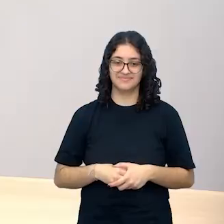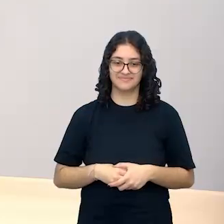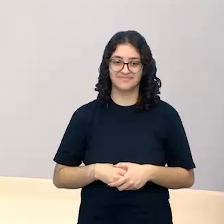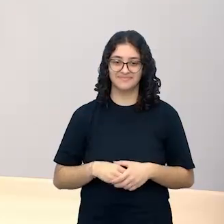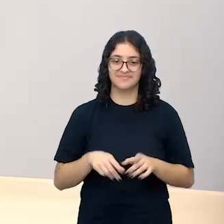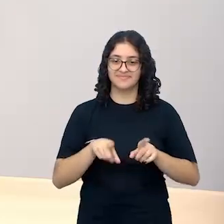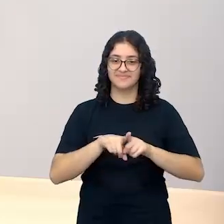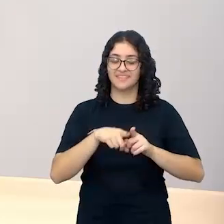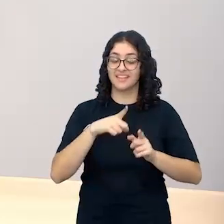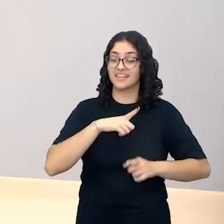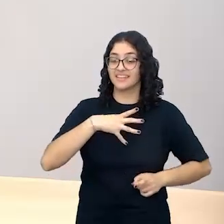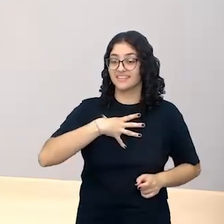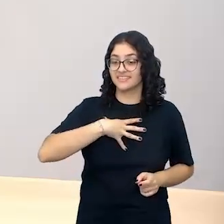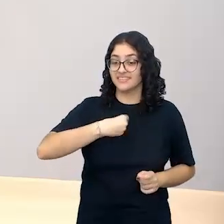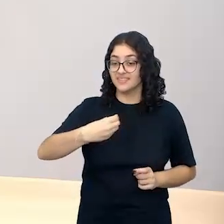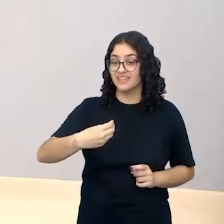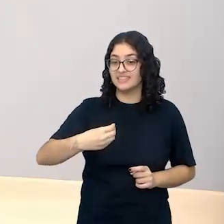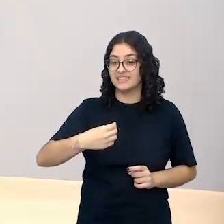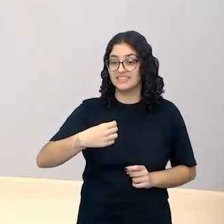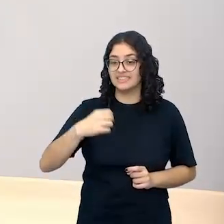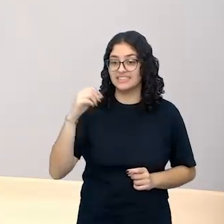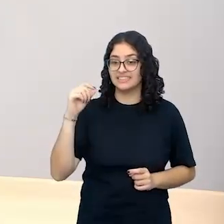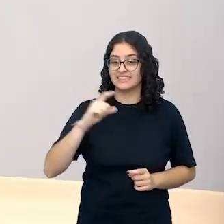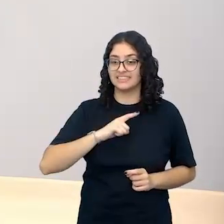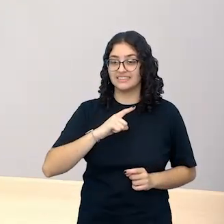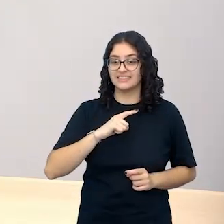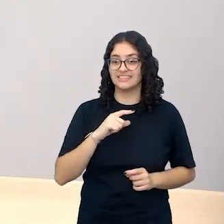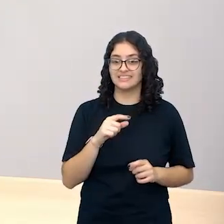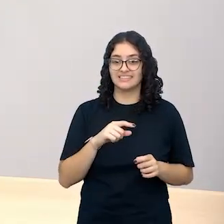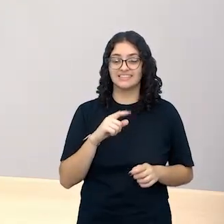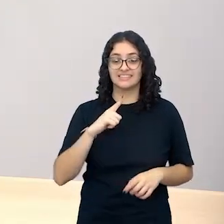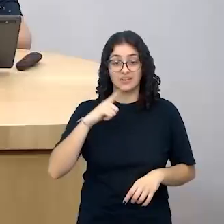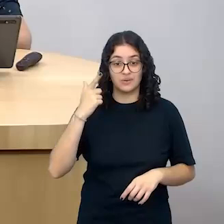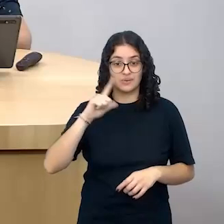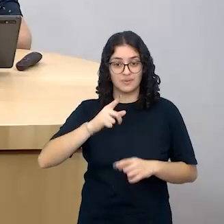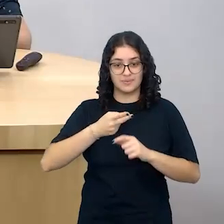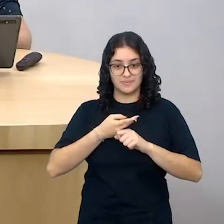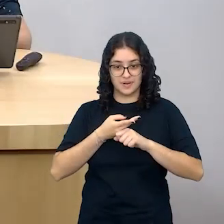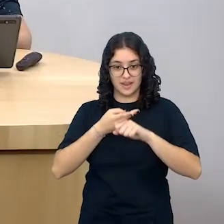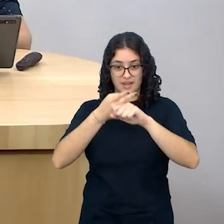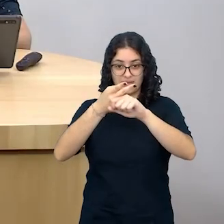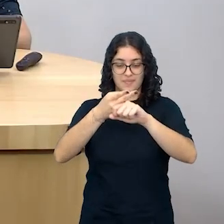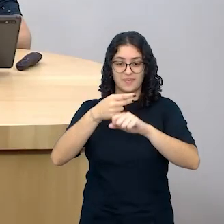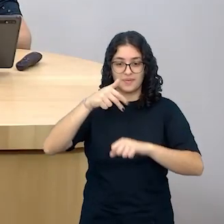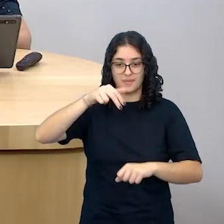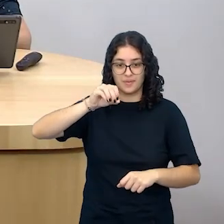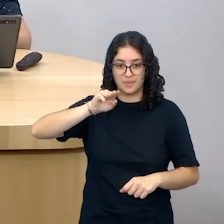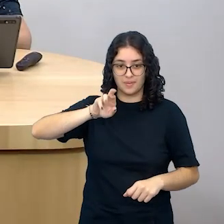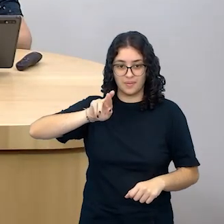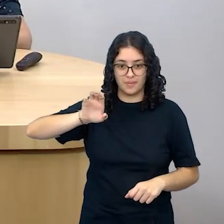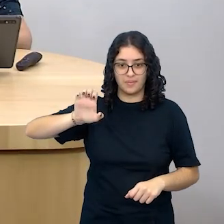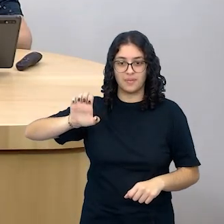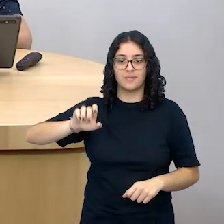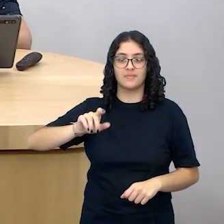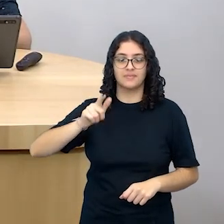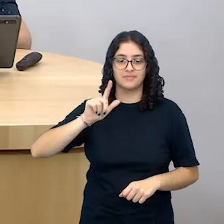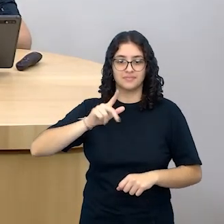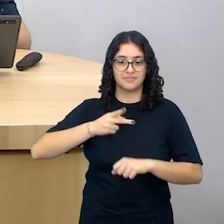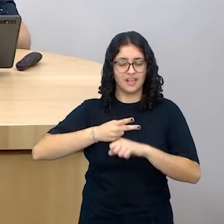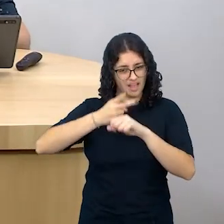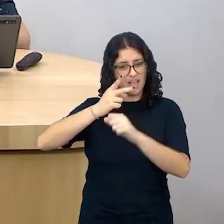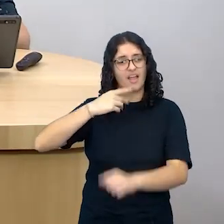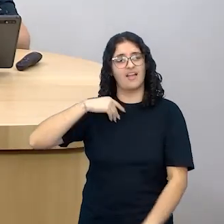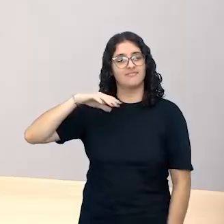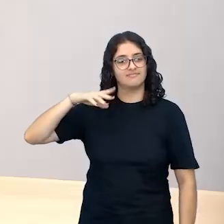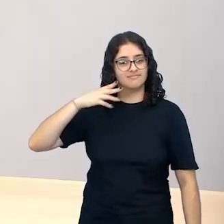E ela tem uma filha também que ganhou o Prêmio Nobel. Sabia disso? Quem a... Marie Curie. Eu ouvi